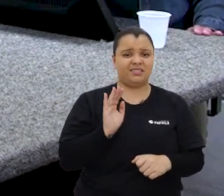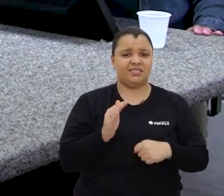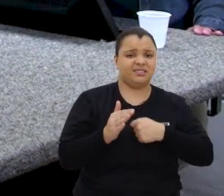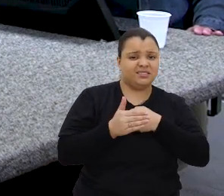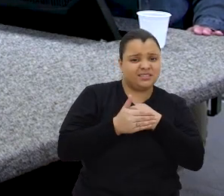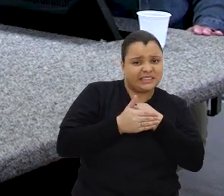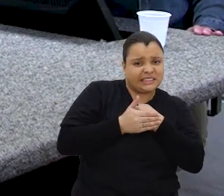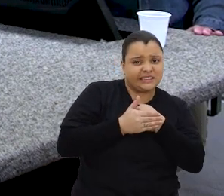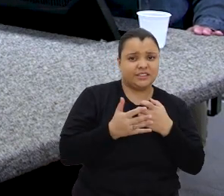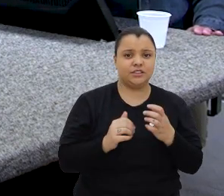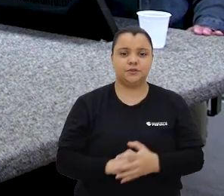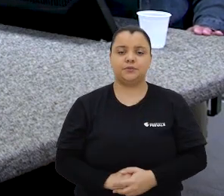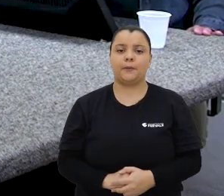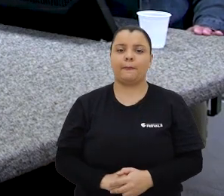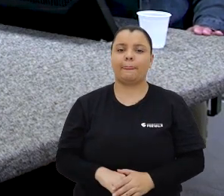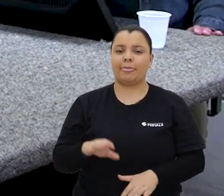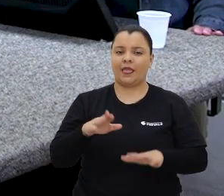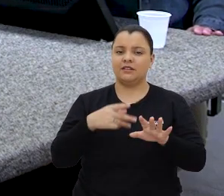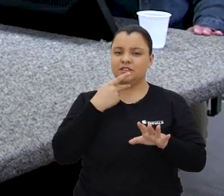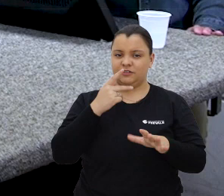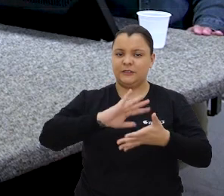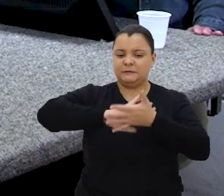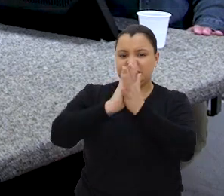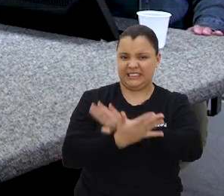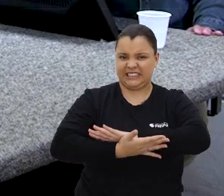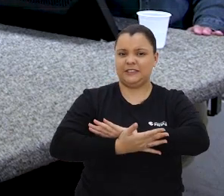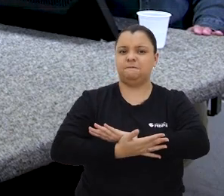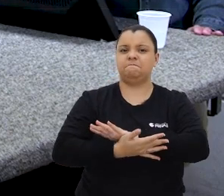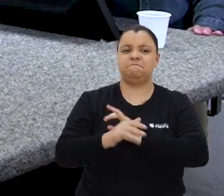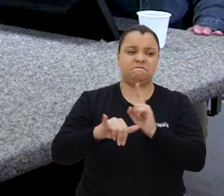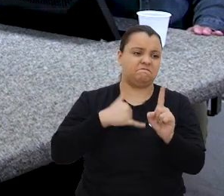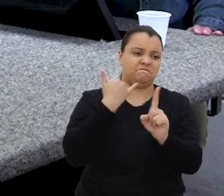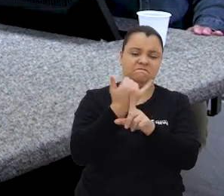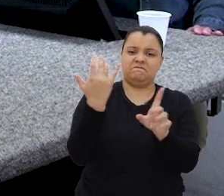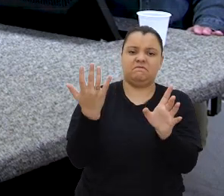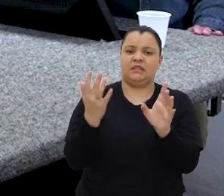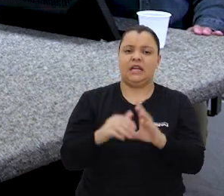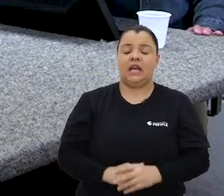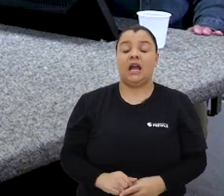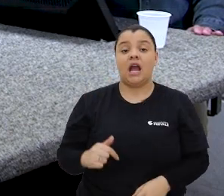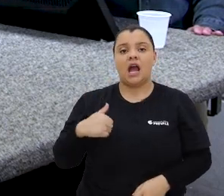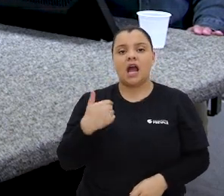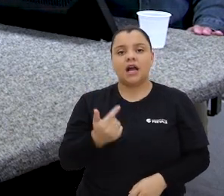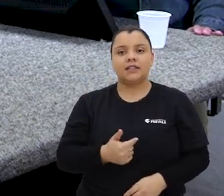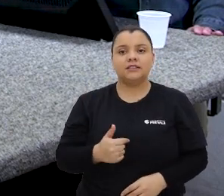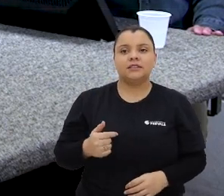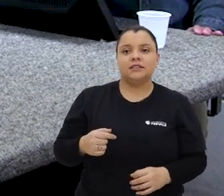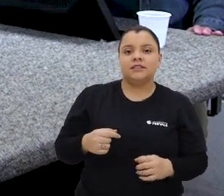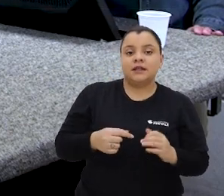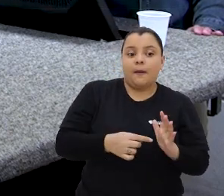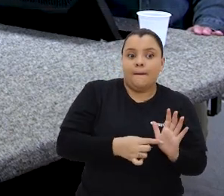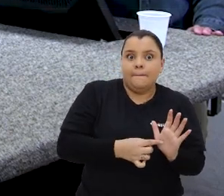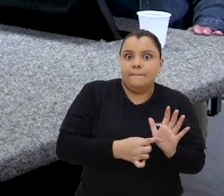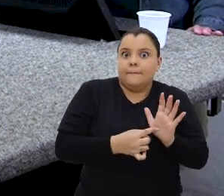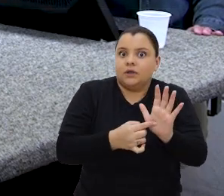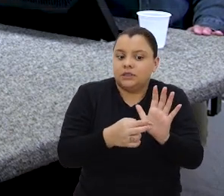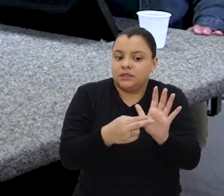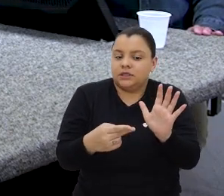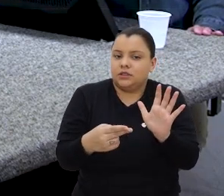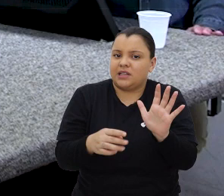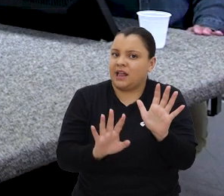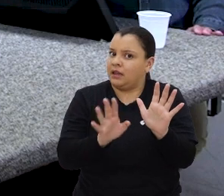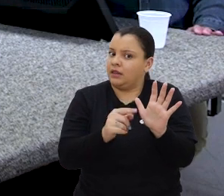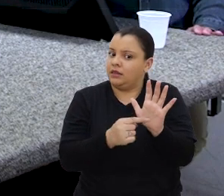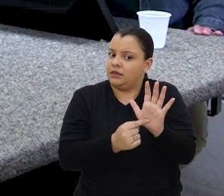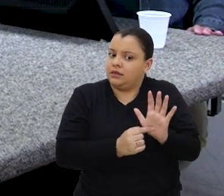mascarado. Porque quando a gente toca no assunto do racismo, a gente sabe que a gente vai estar abrindo algumas feridas que não Sempre. querem ser abertas. Sempre. Né?